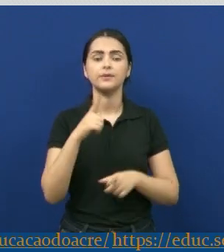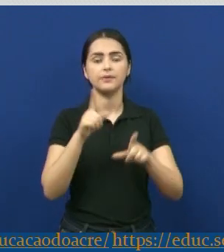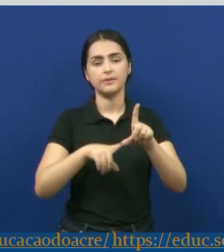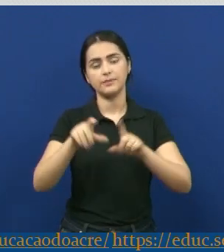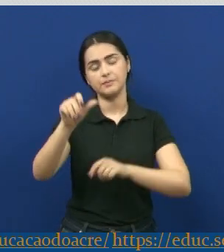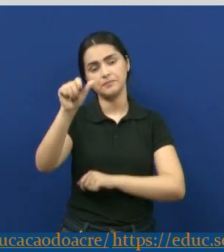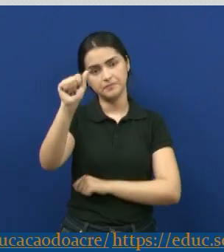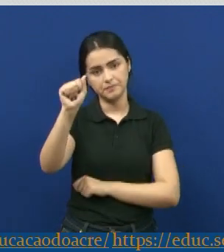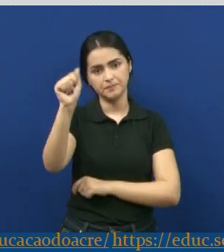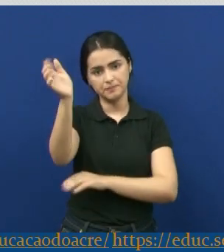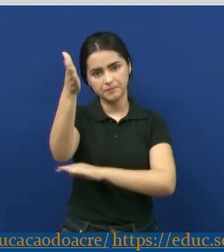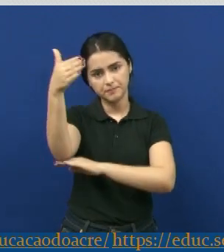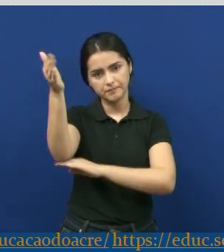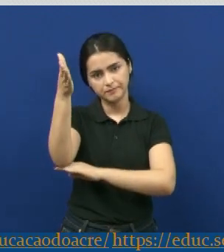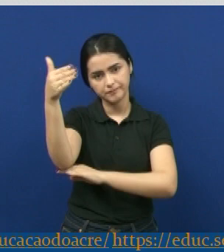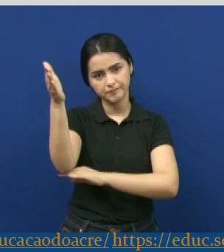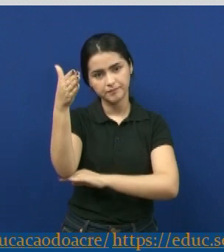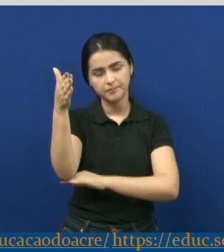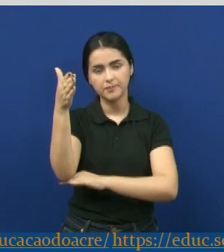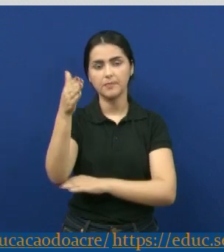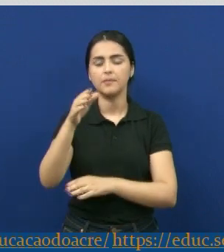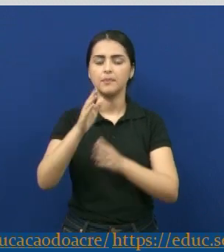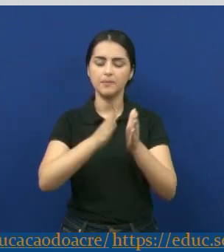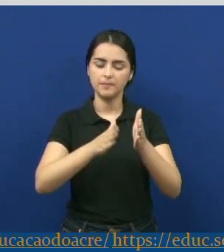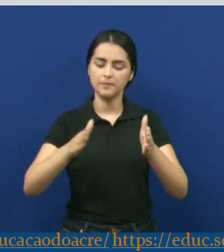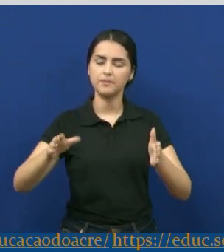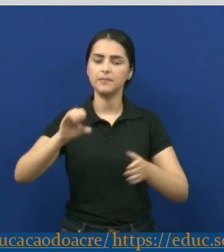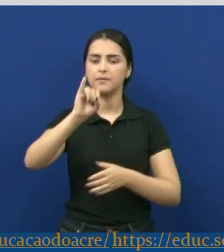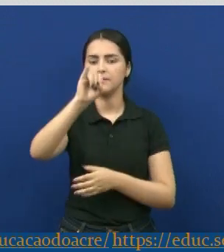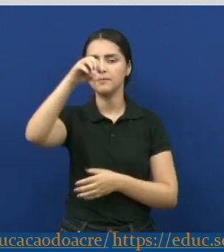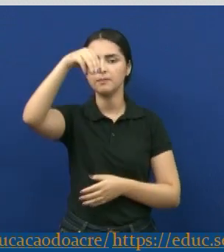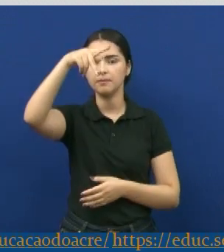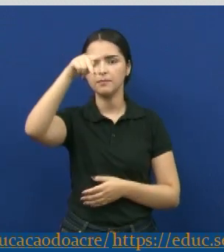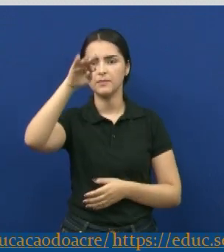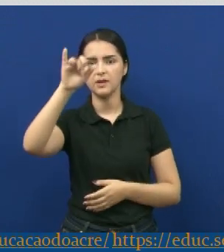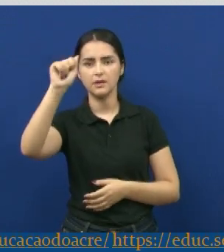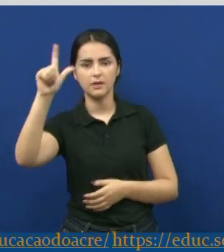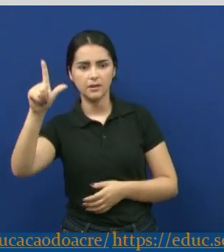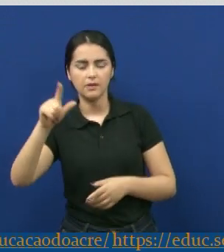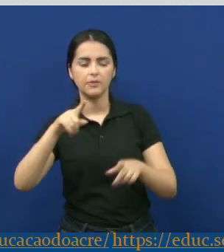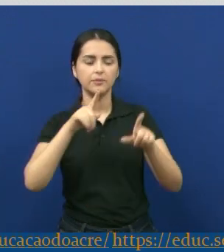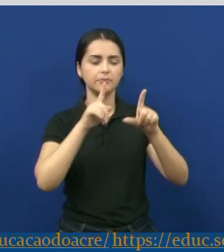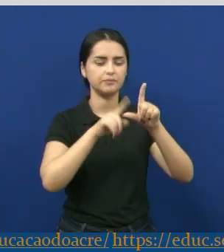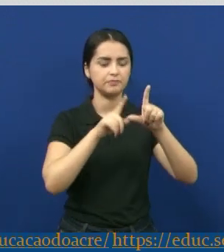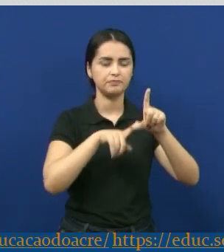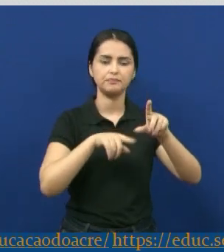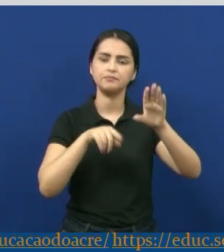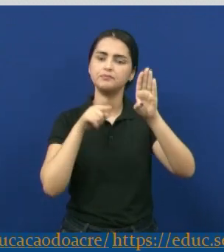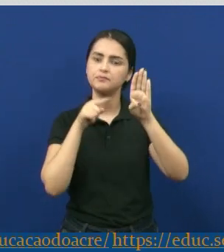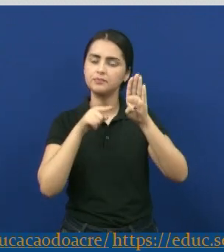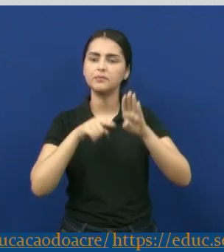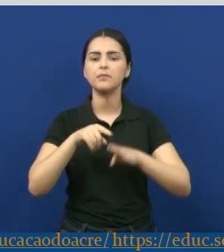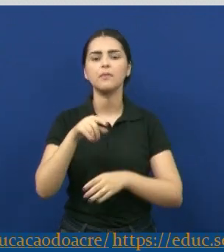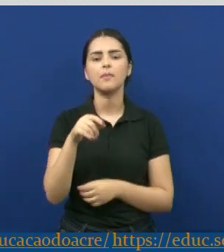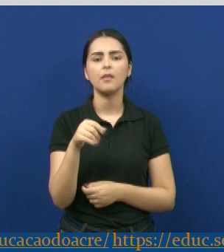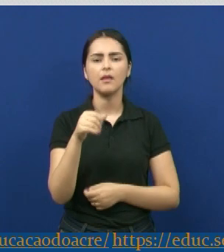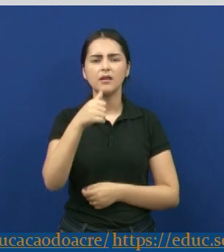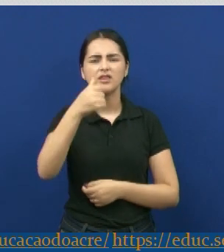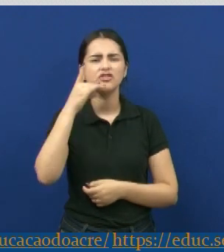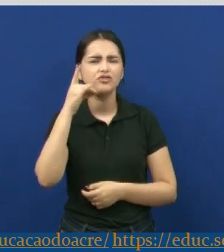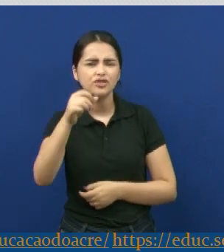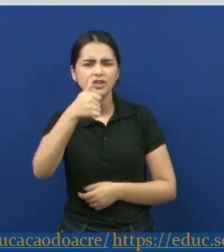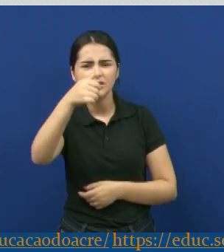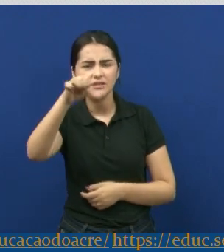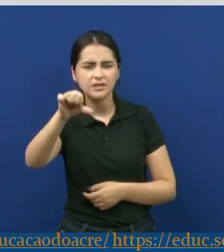A bandeira nacional do período imperial. Letra B, a bandeira do Brasil foi implantada no dia 19 de novembro de